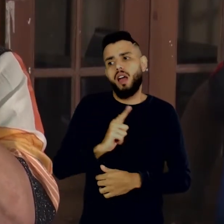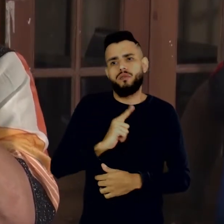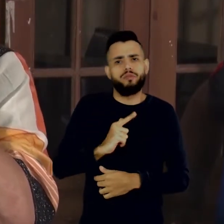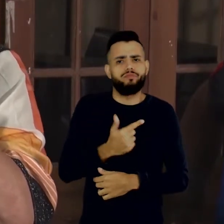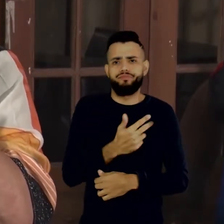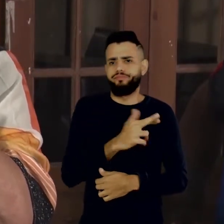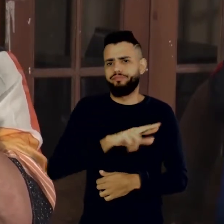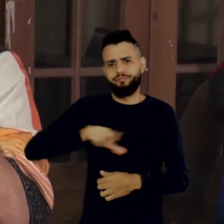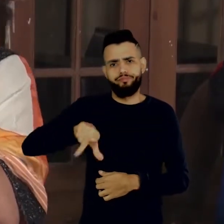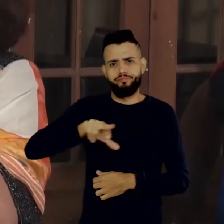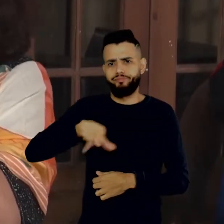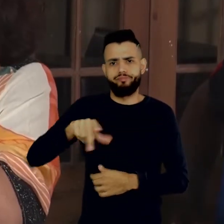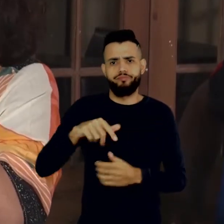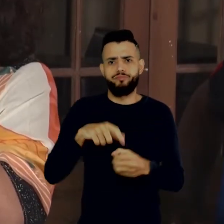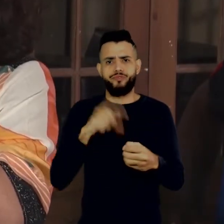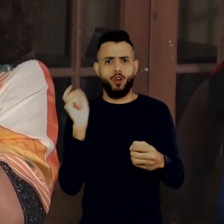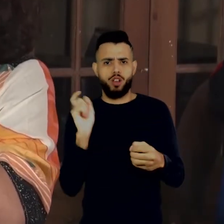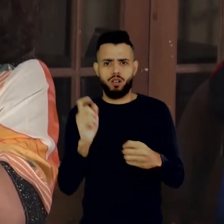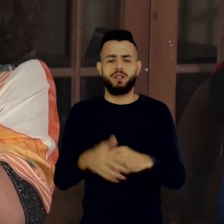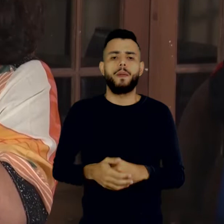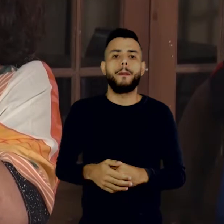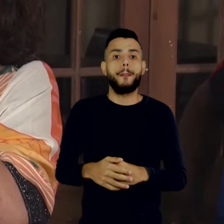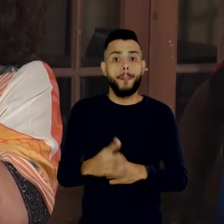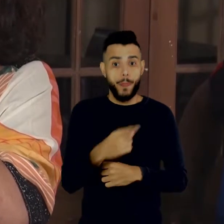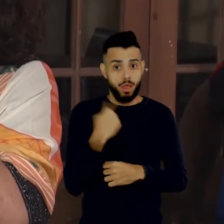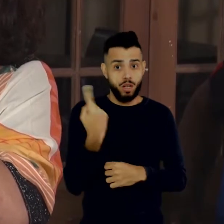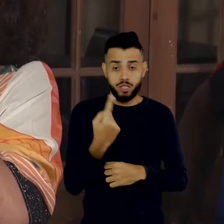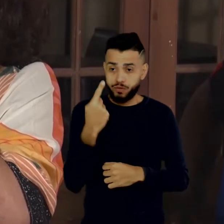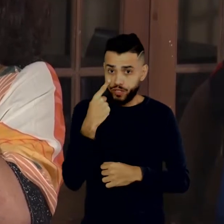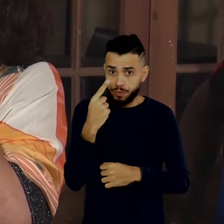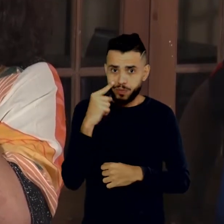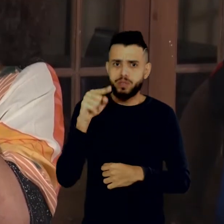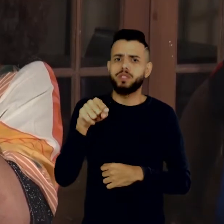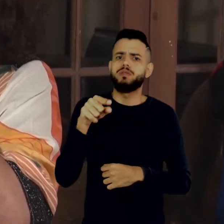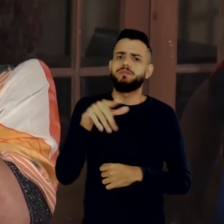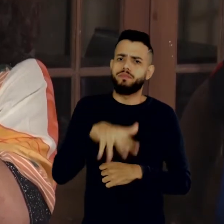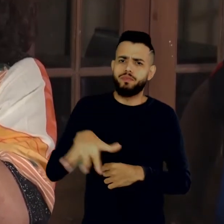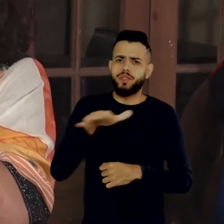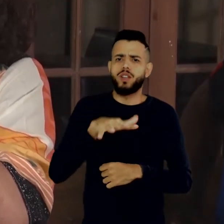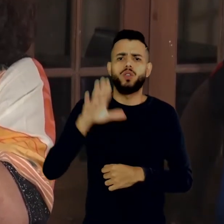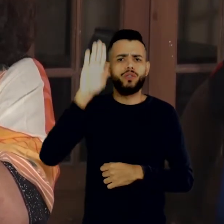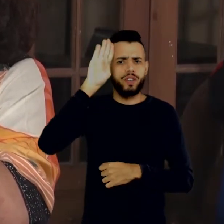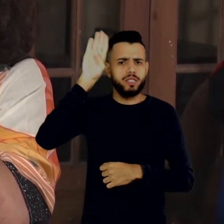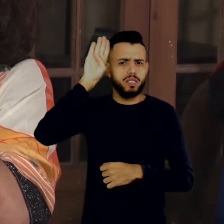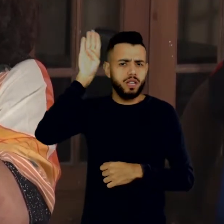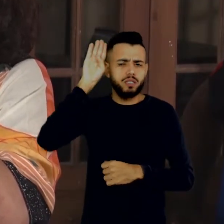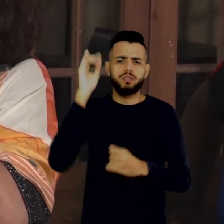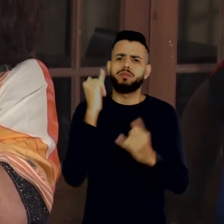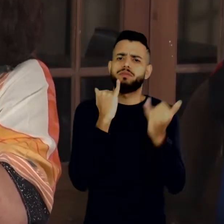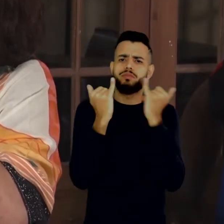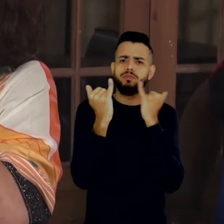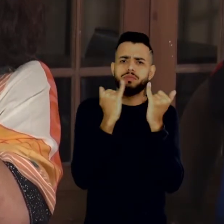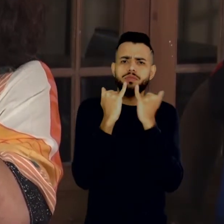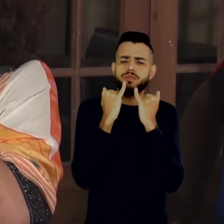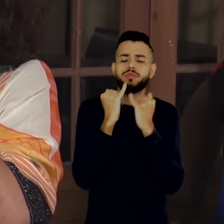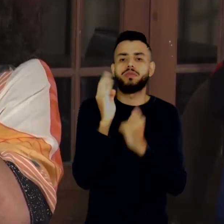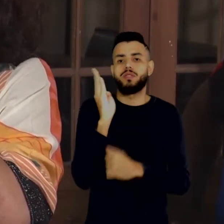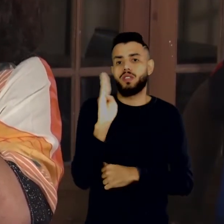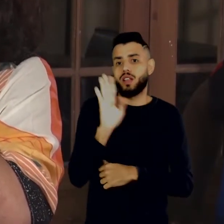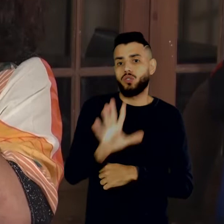Também tivemos várias evidências disso aqui nas universidades e nos dados agregados em termos